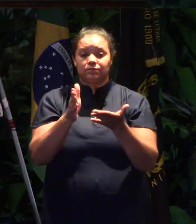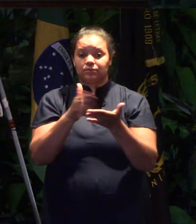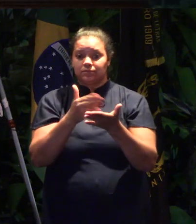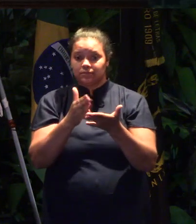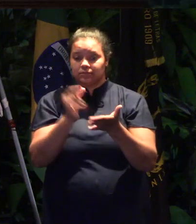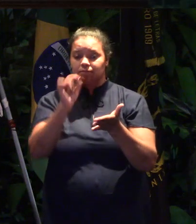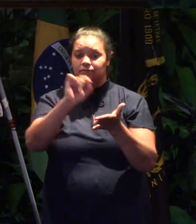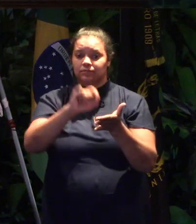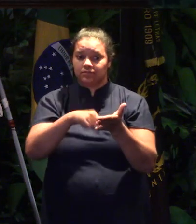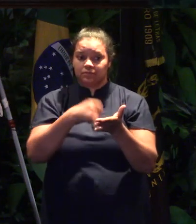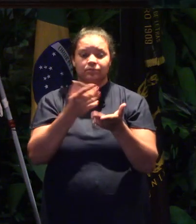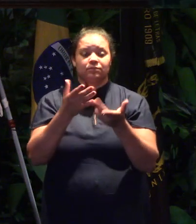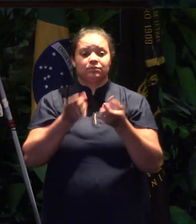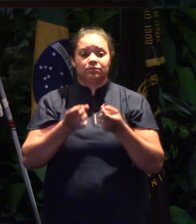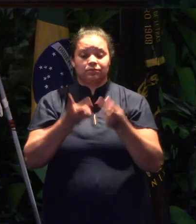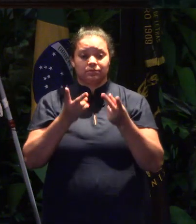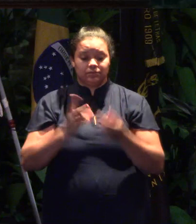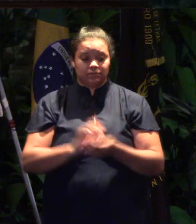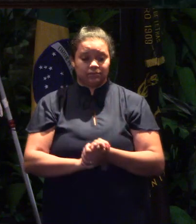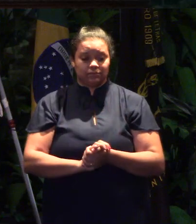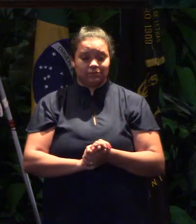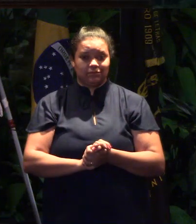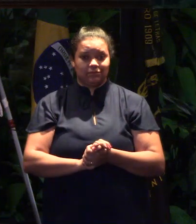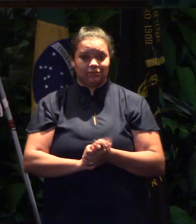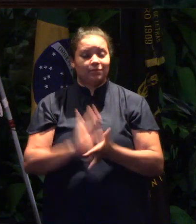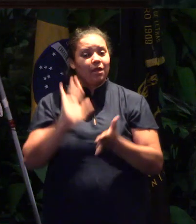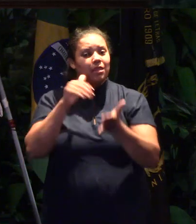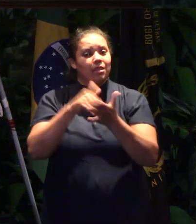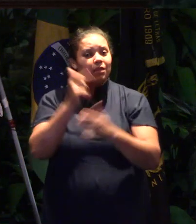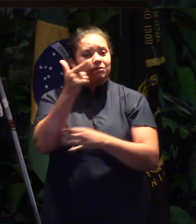ali fora, na mesa. E até o